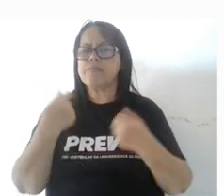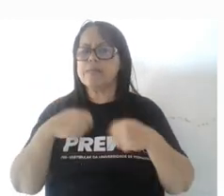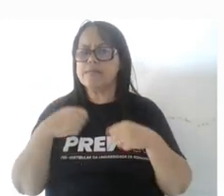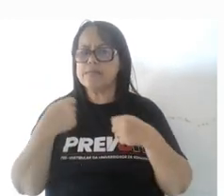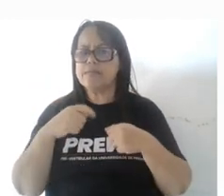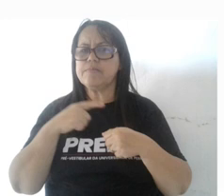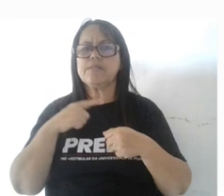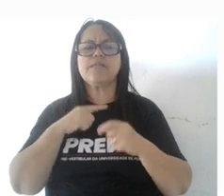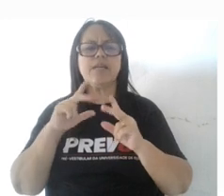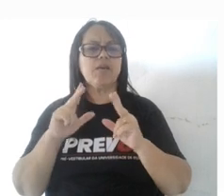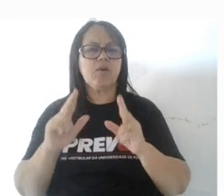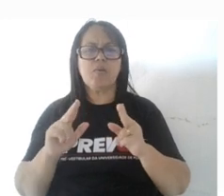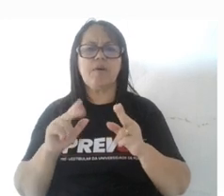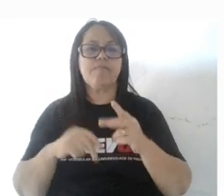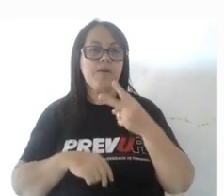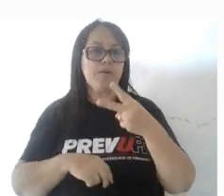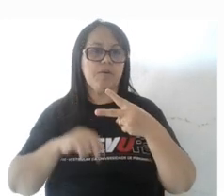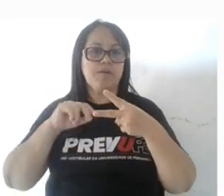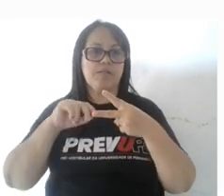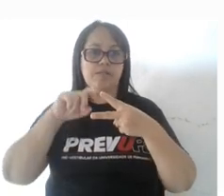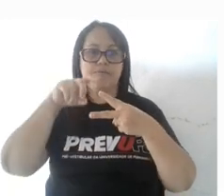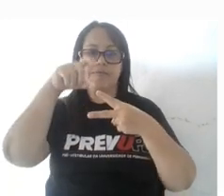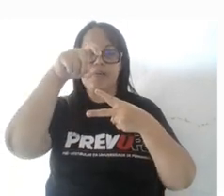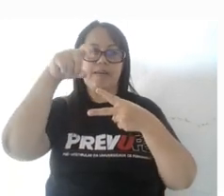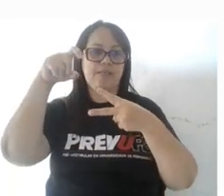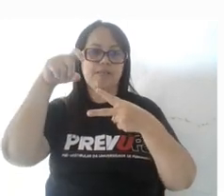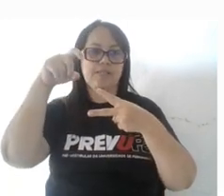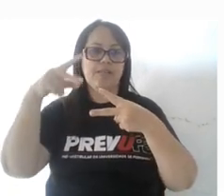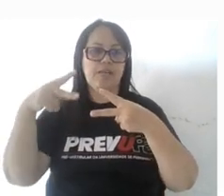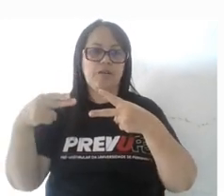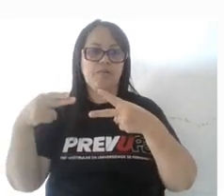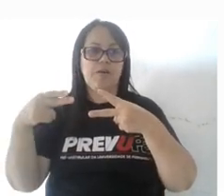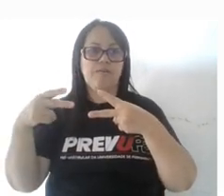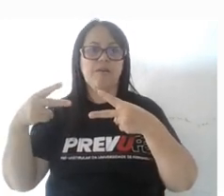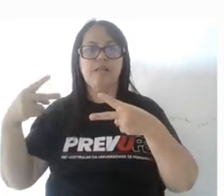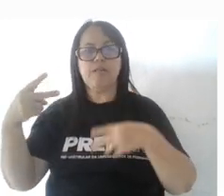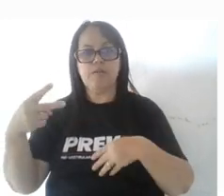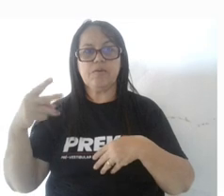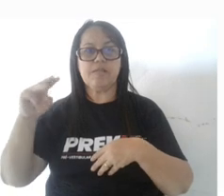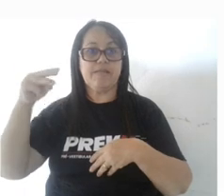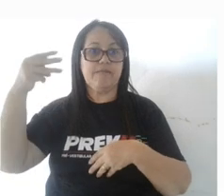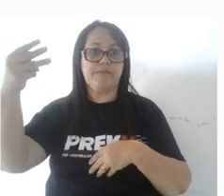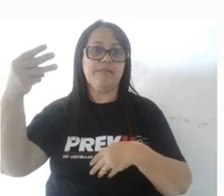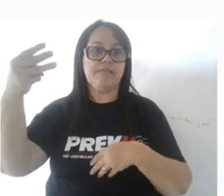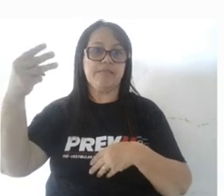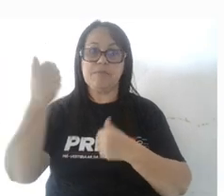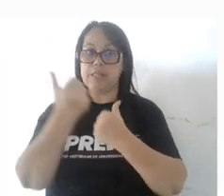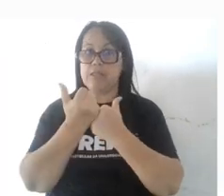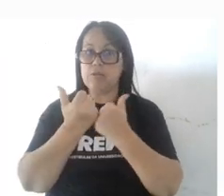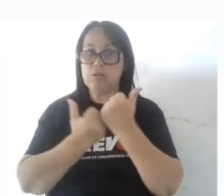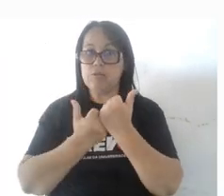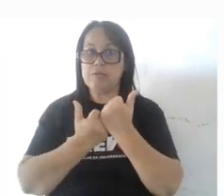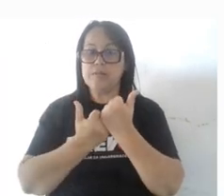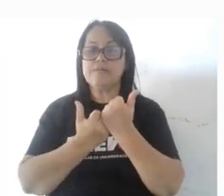é colocar tá na mesma base 2 então 2 elevado a x é = a 2 elevado a 3 porque eu estou